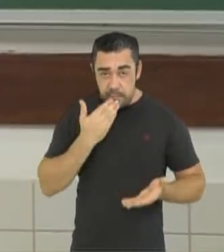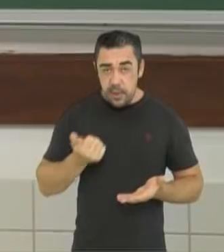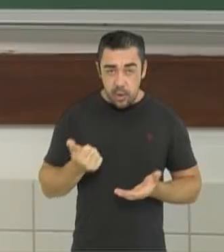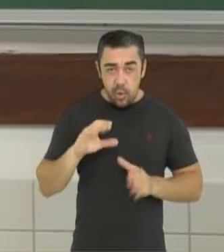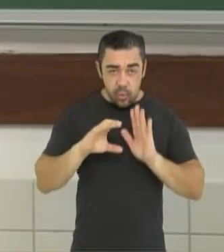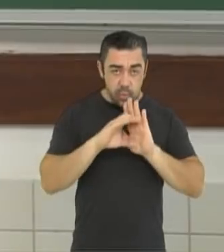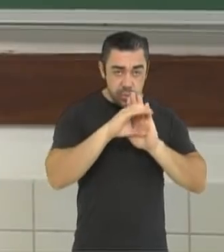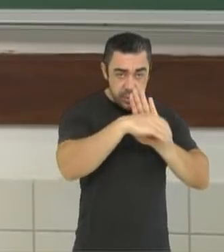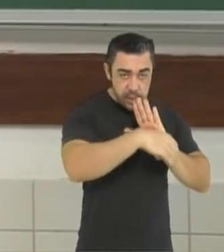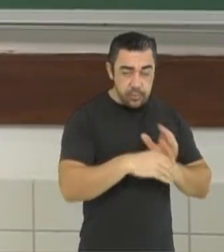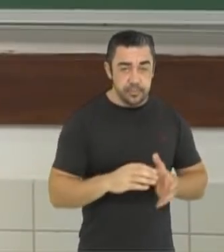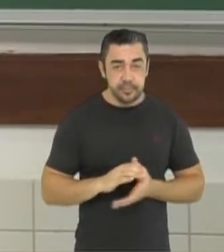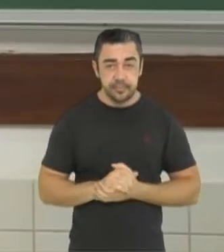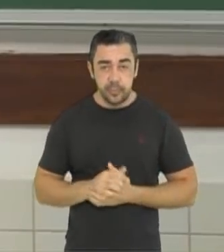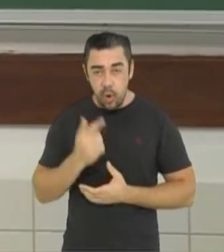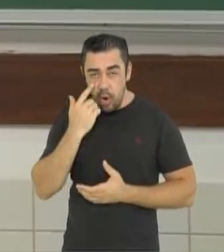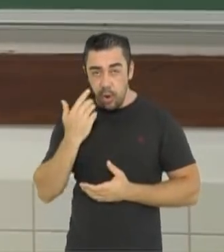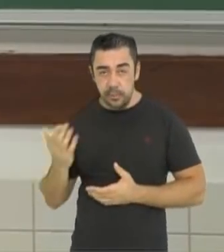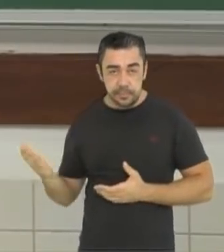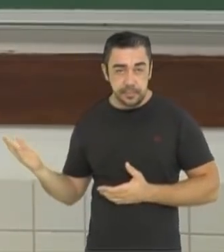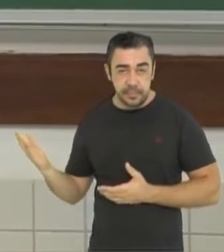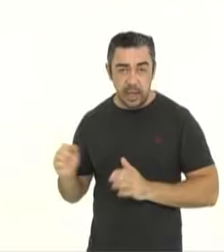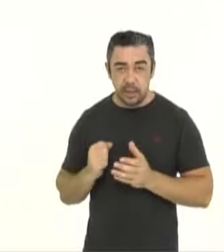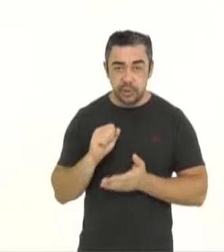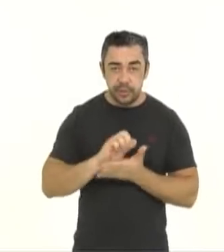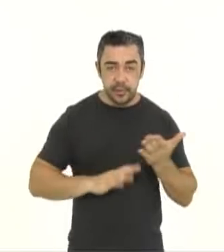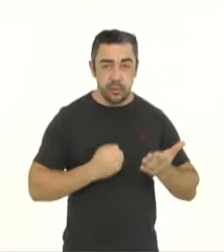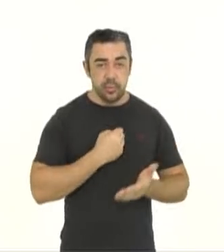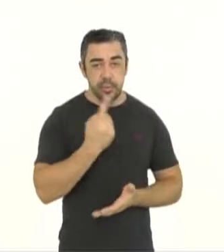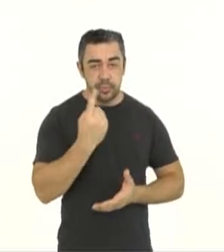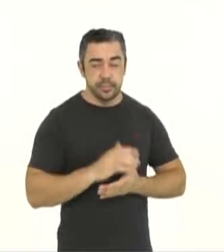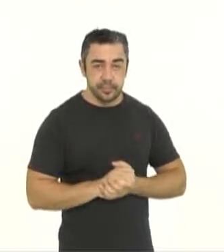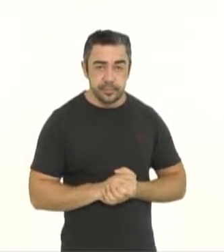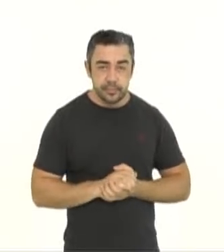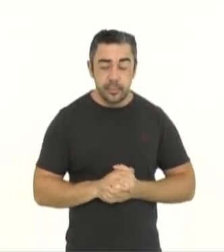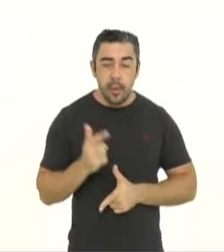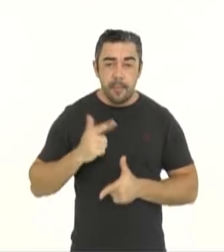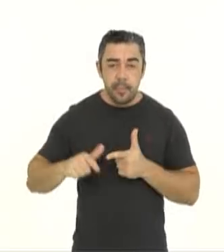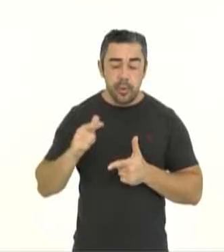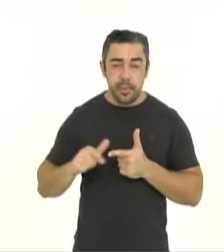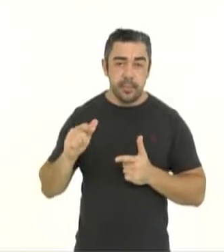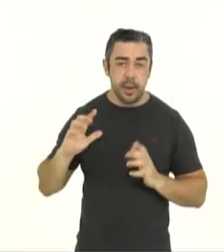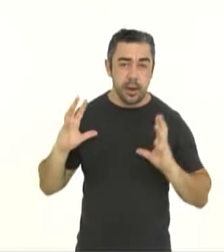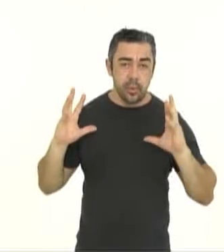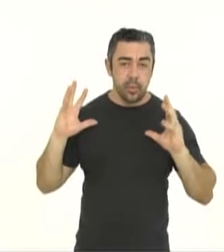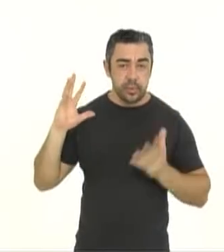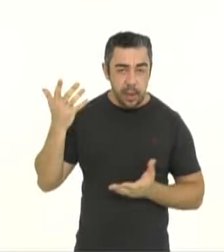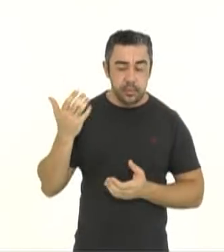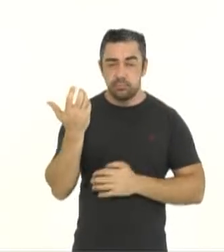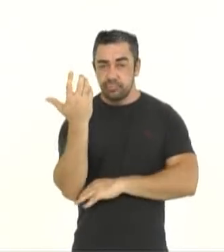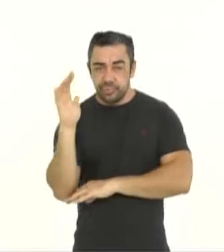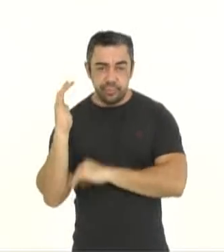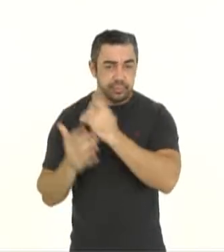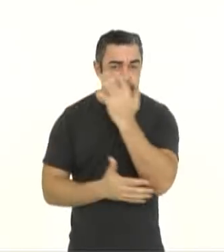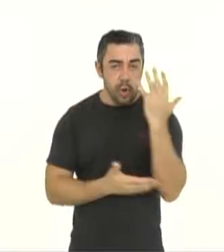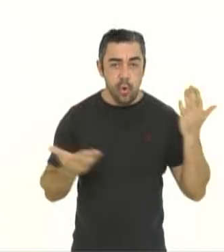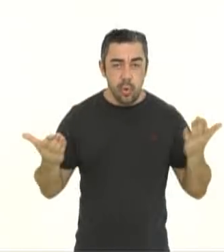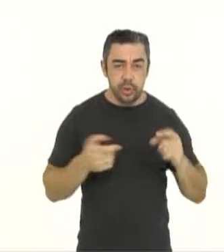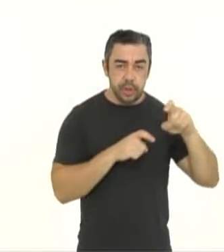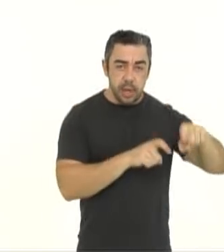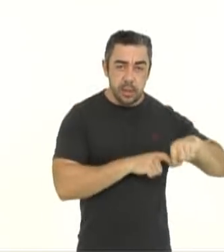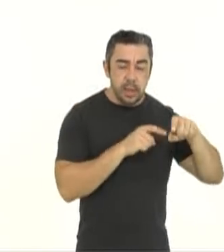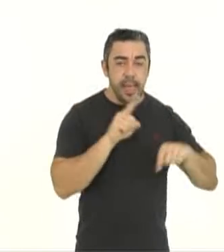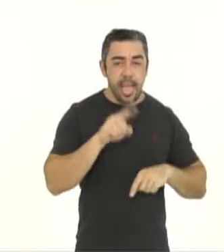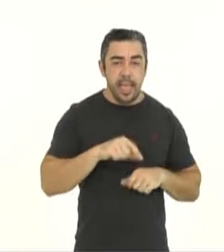esses conceitos? Olha só. Atividade 1. Um dos problemas ambientais vivenciados pela agricultura hoje em dia é